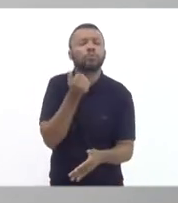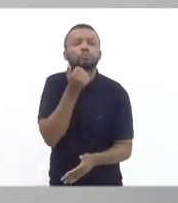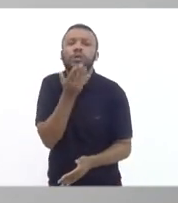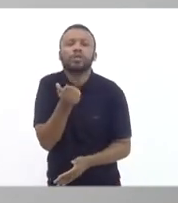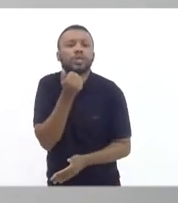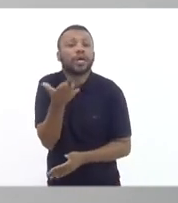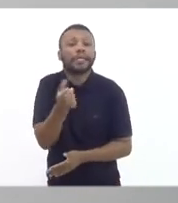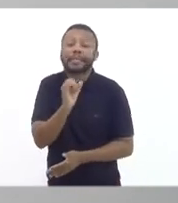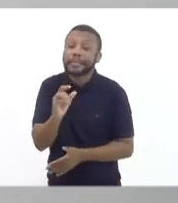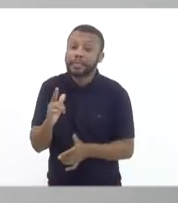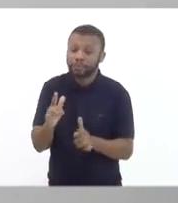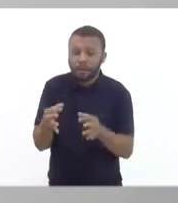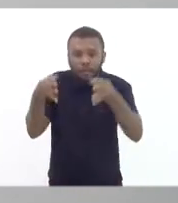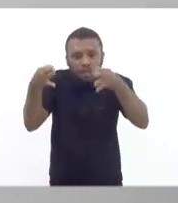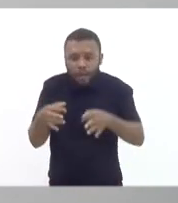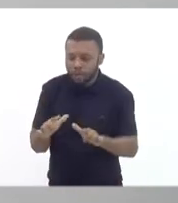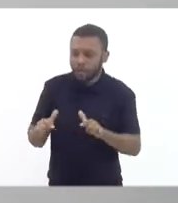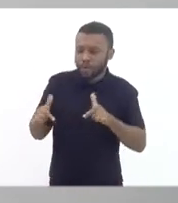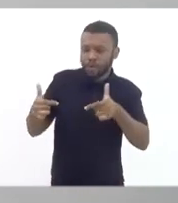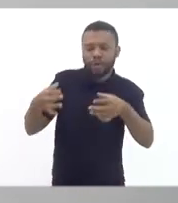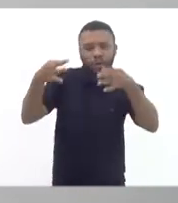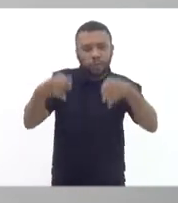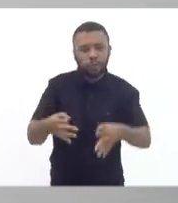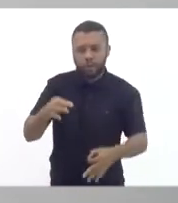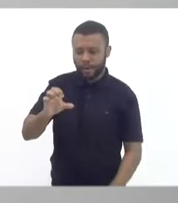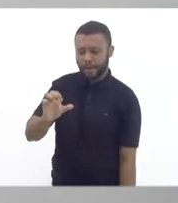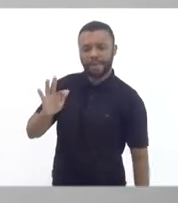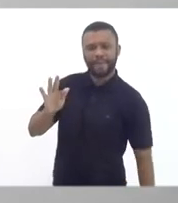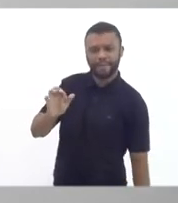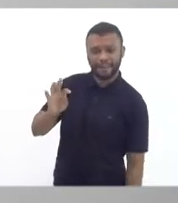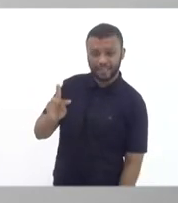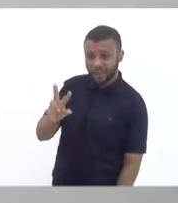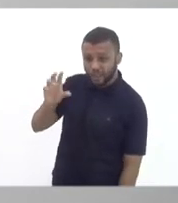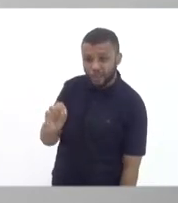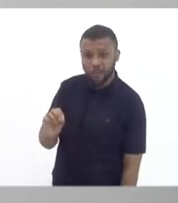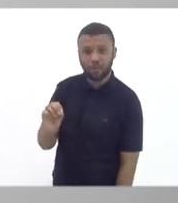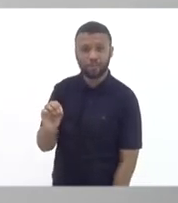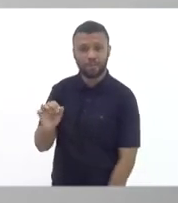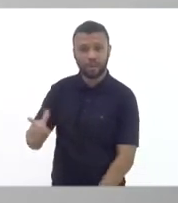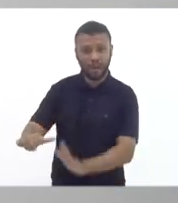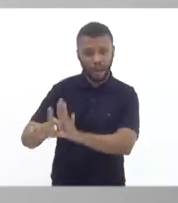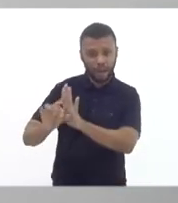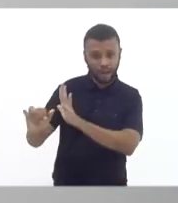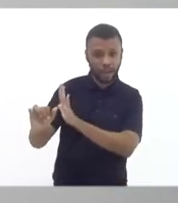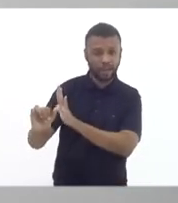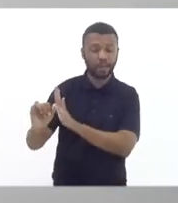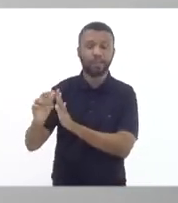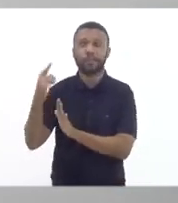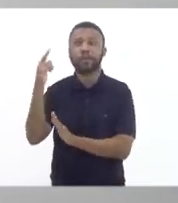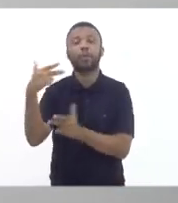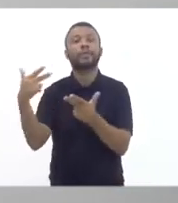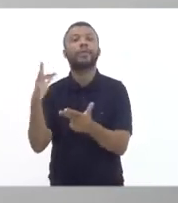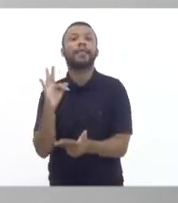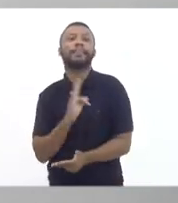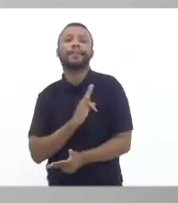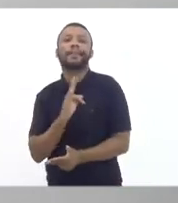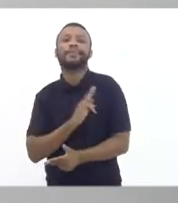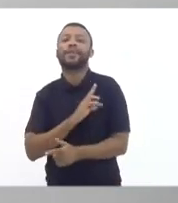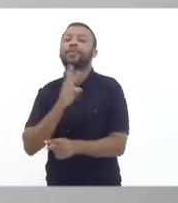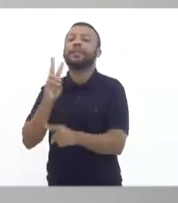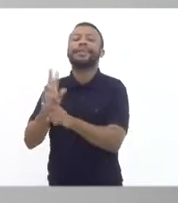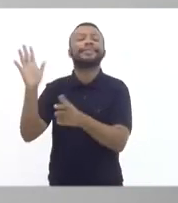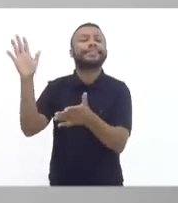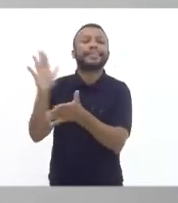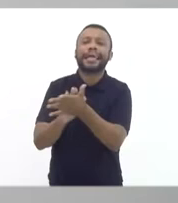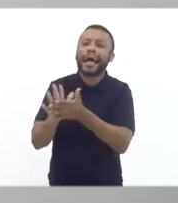tiver efetividade. A efetividade da lei, tem que haver alguém. Outra coisa, a delegacia não atende um protetor animal de